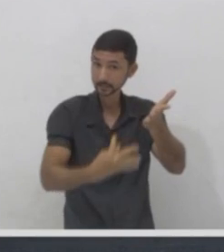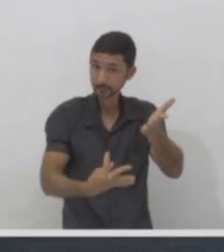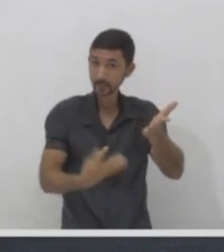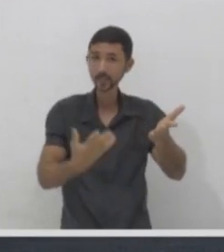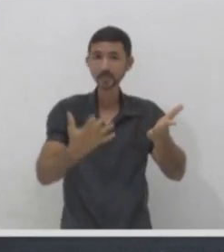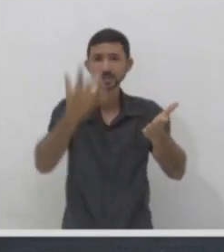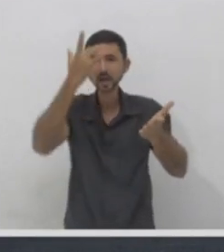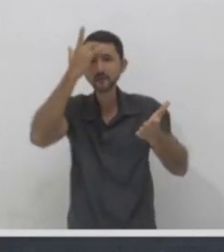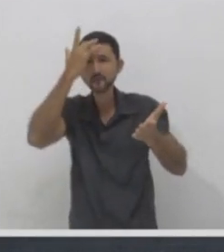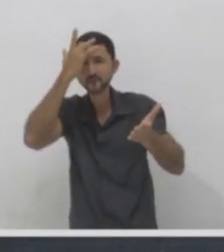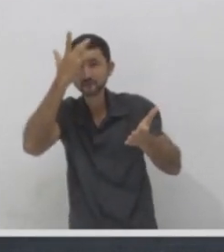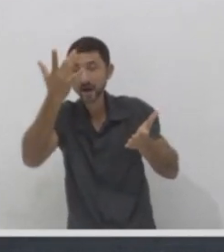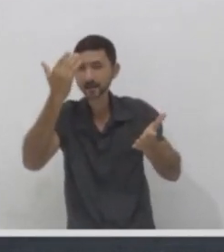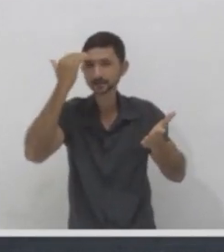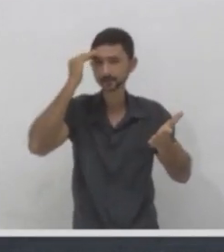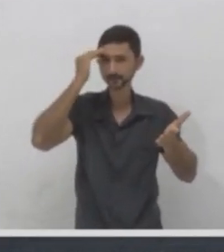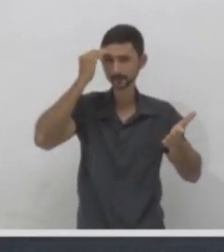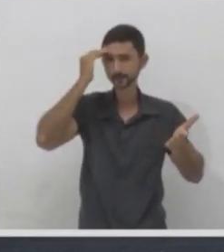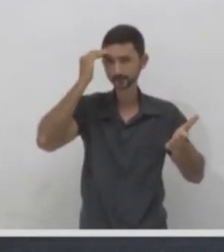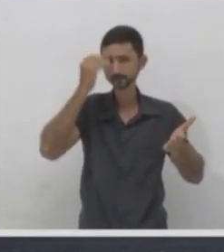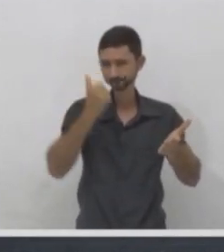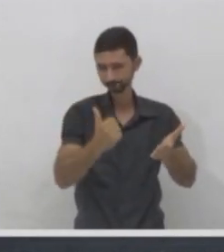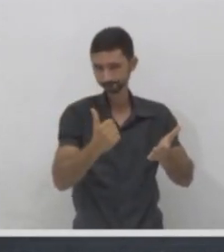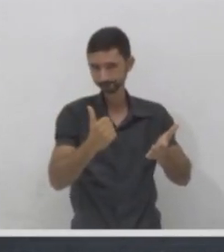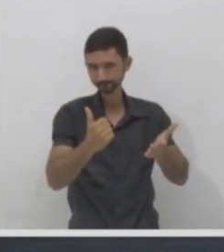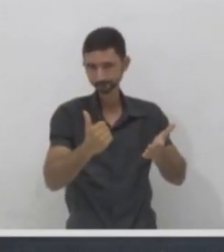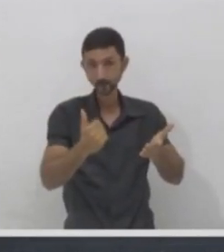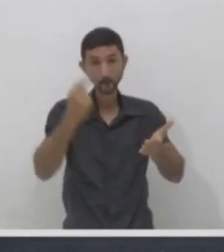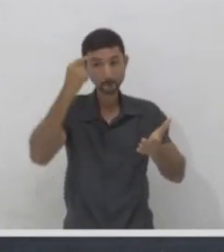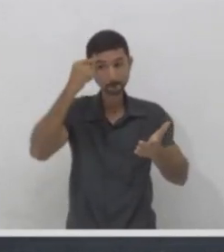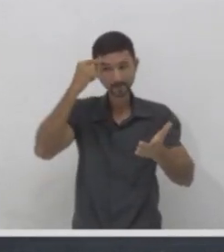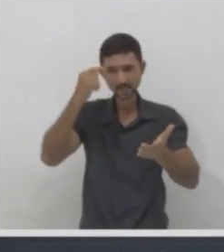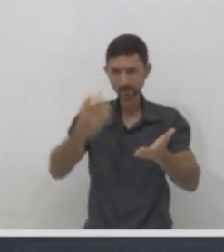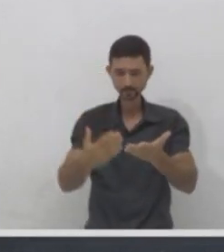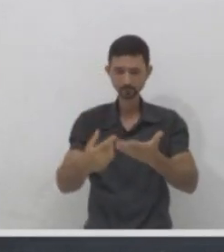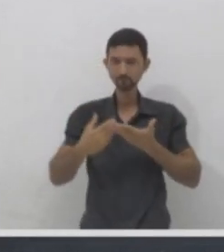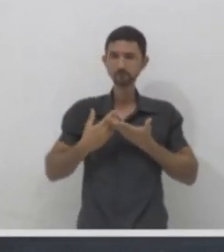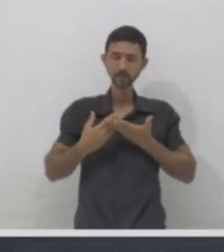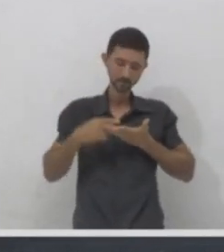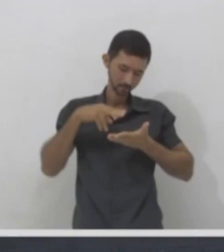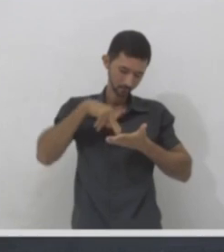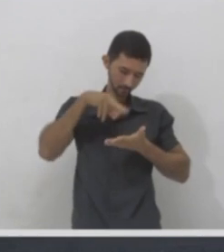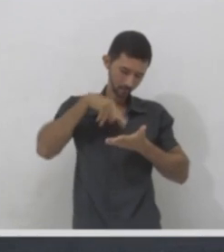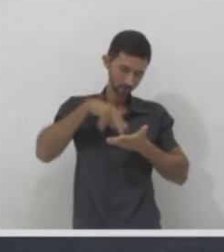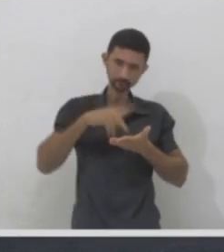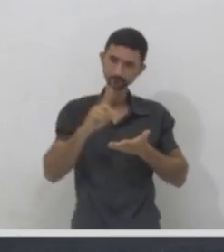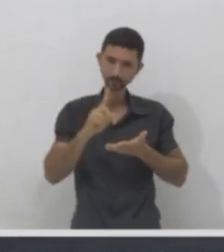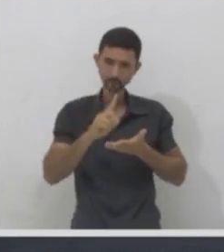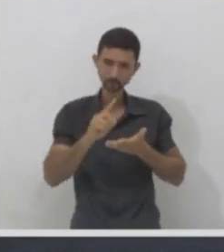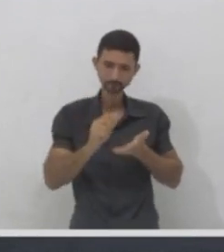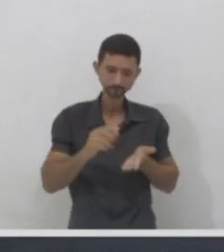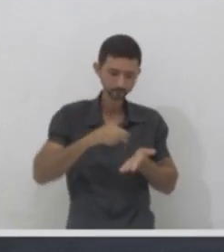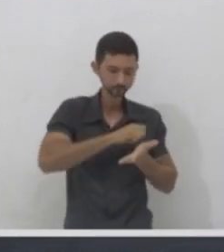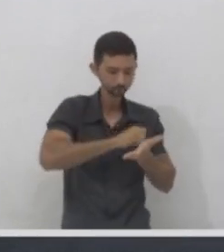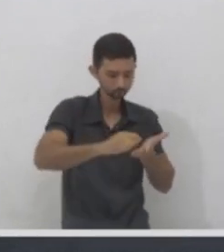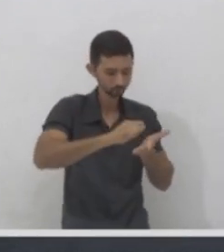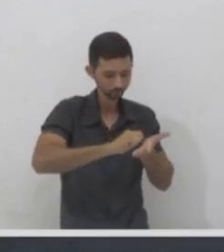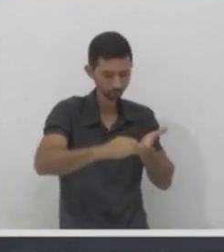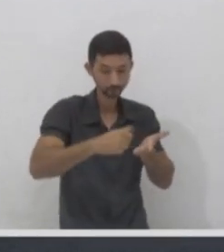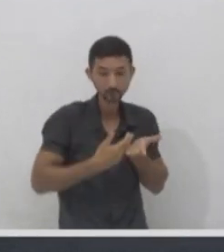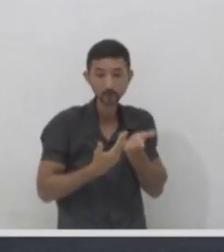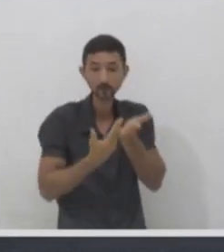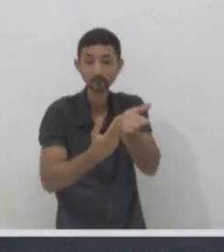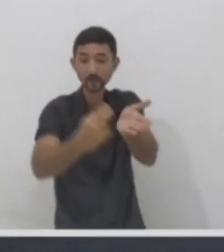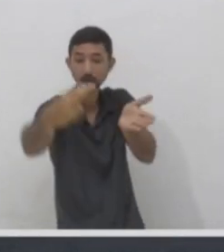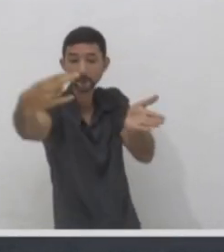mais fácil de ser entendida, compreende? Pense que você não vai estar junto do leitor. Quando você lê um livro aí na sua casa, o